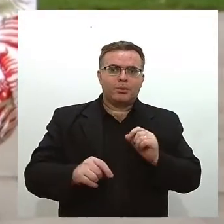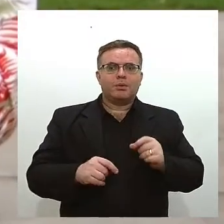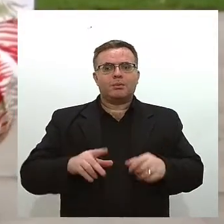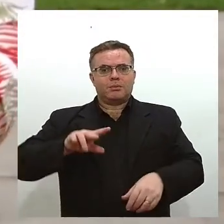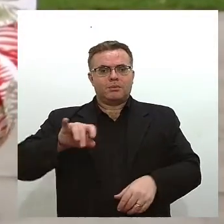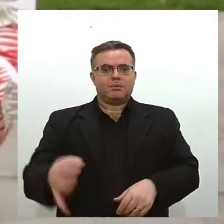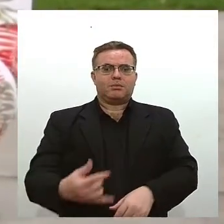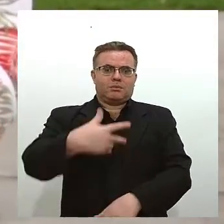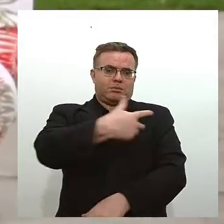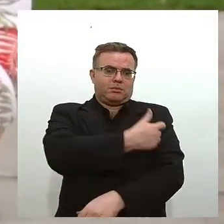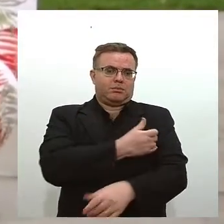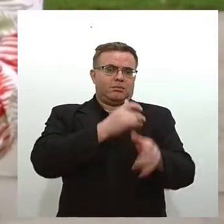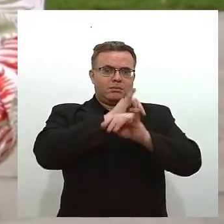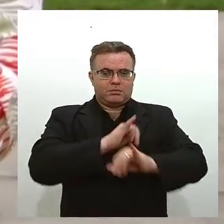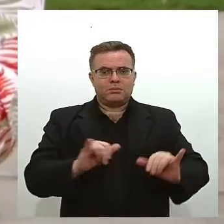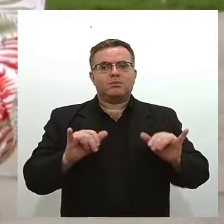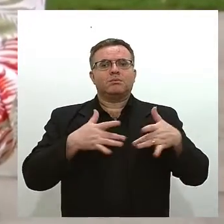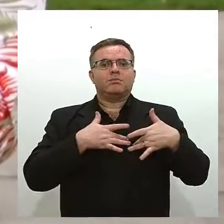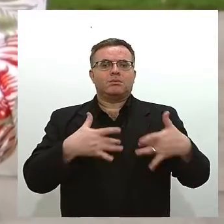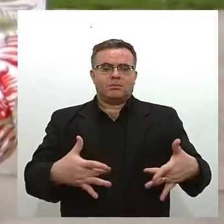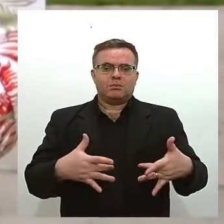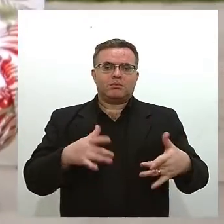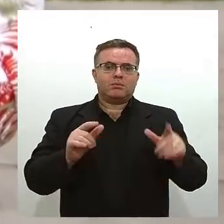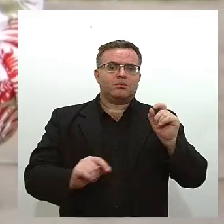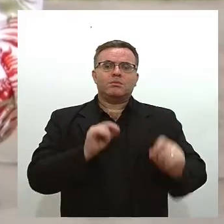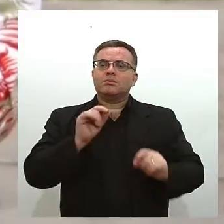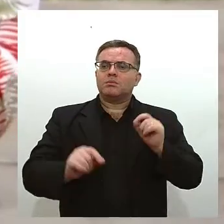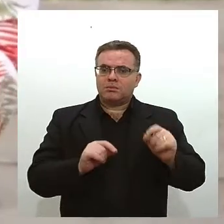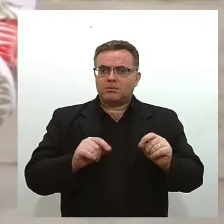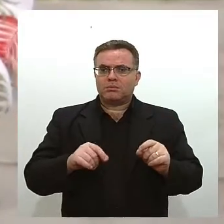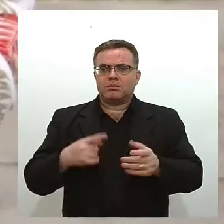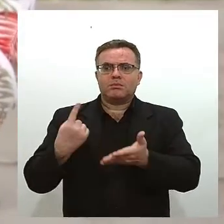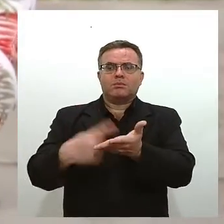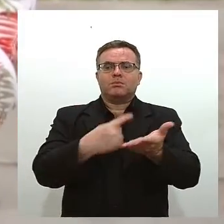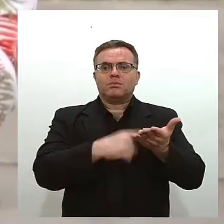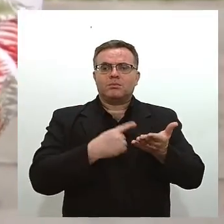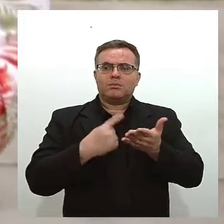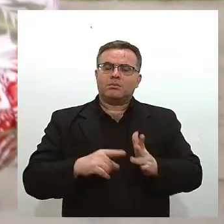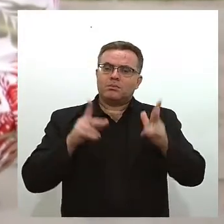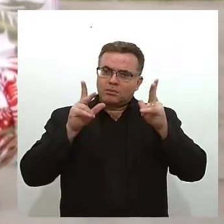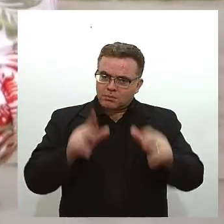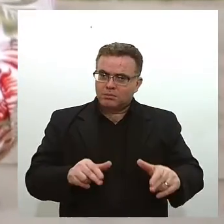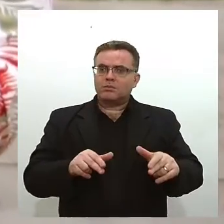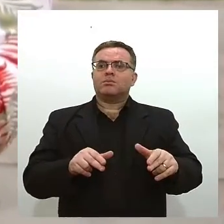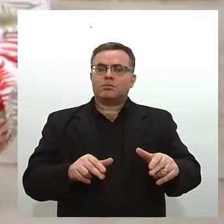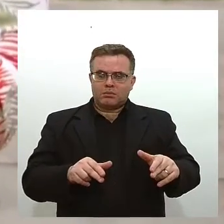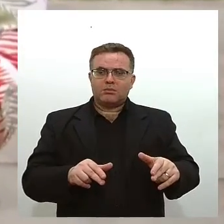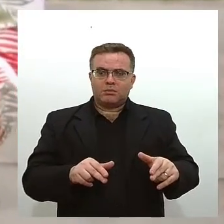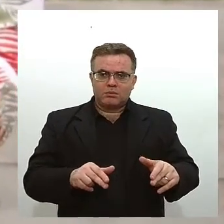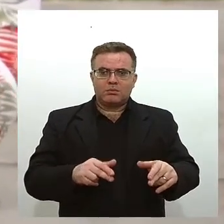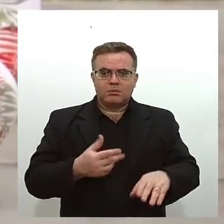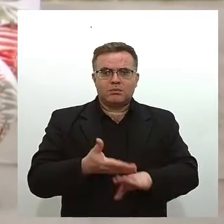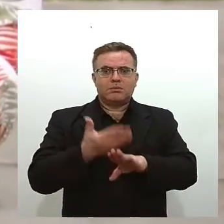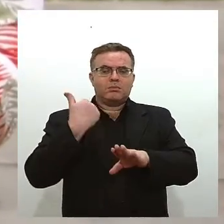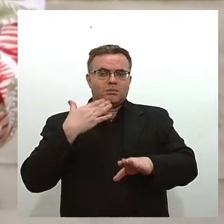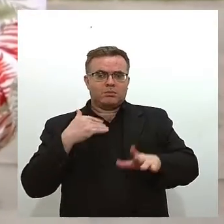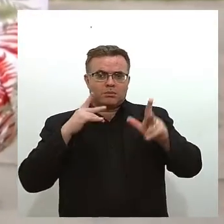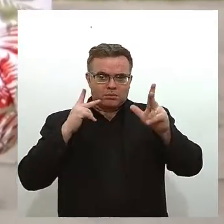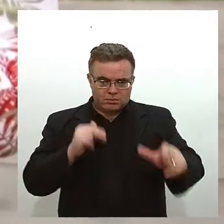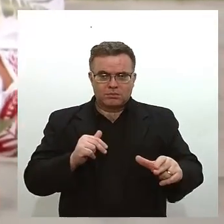e aí lançamos a campanha da vacinação solidária, né? Onde a gente faz o mesmo trabalho do primeiro momento da